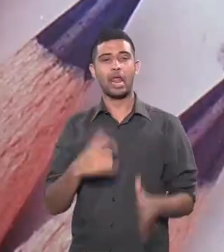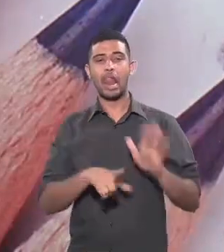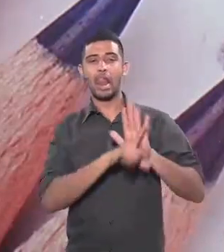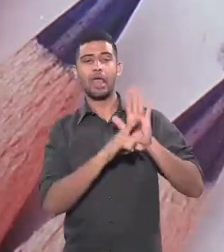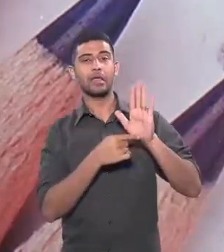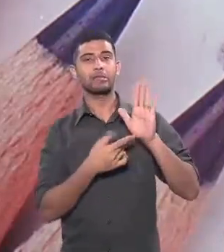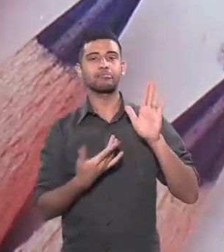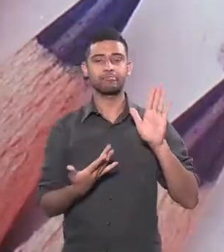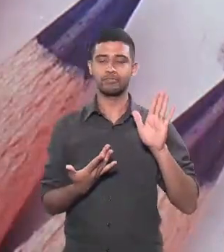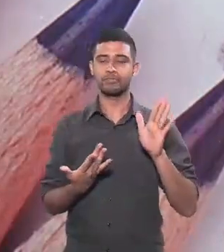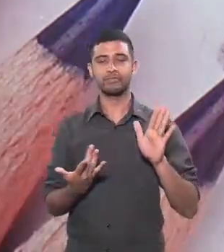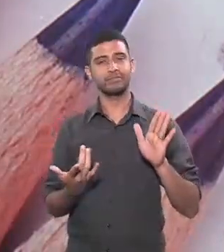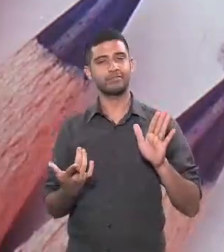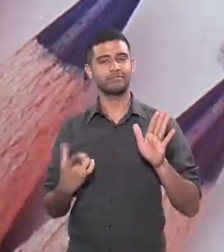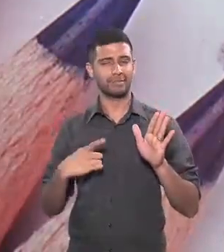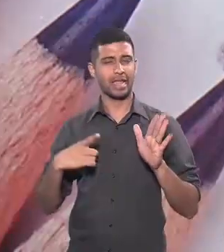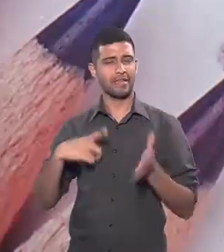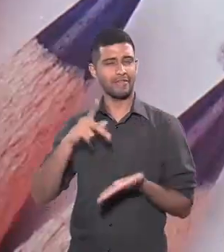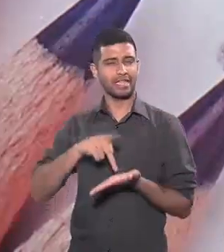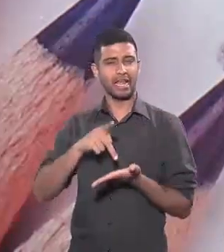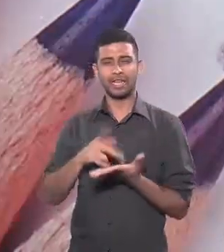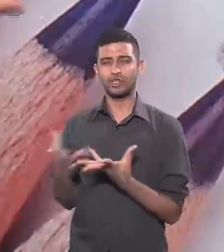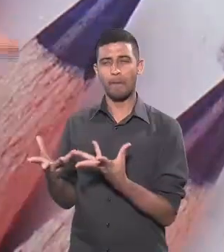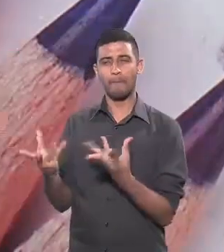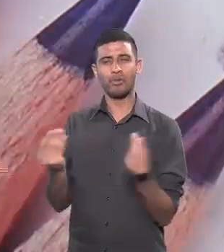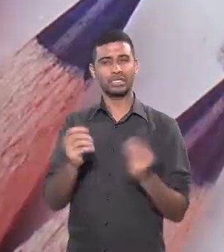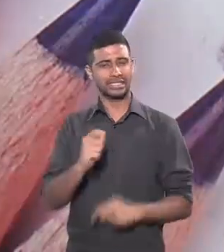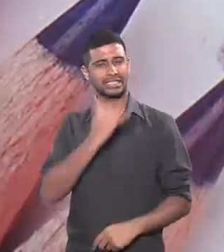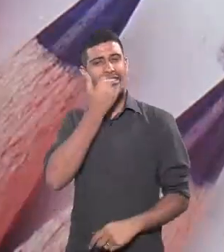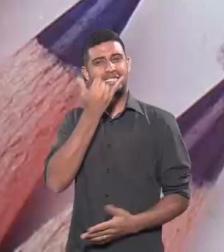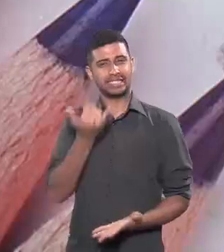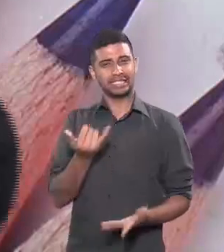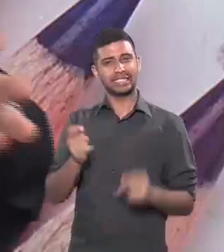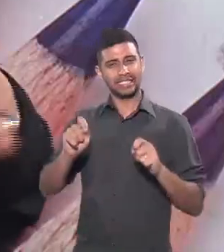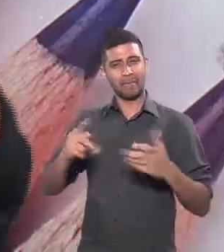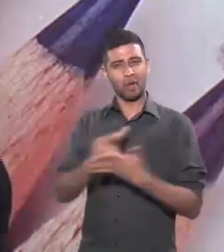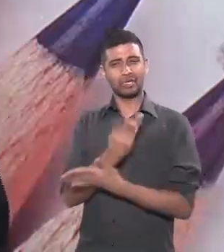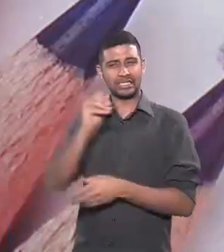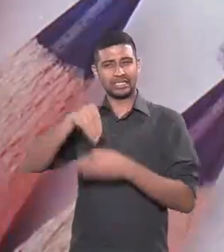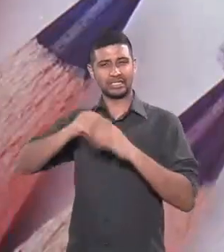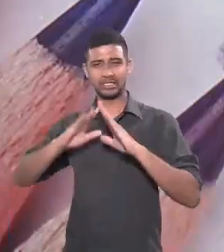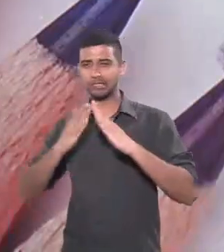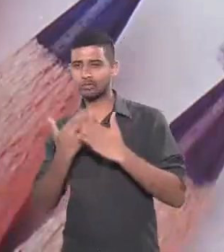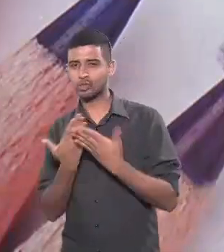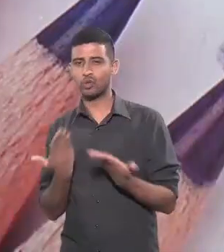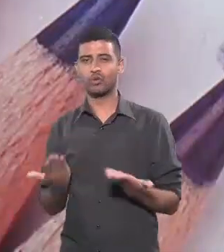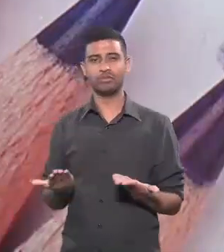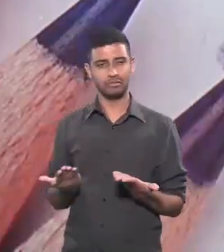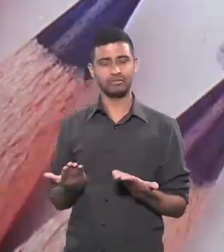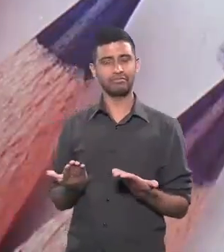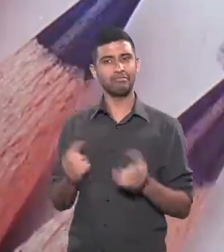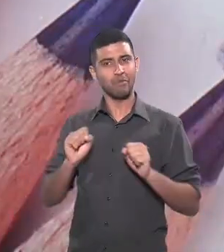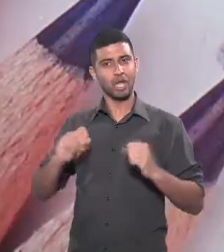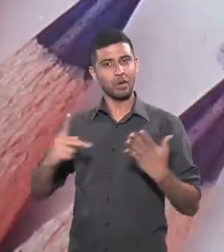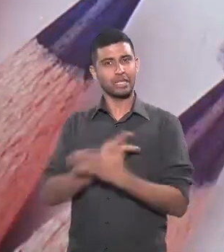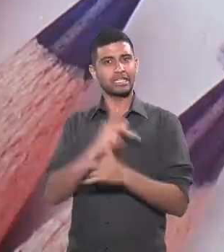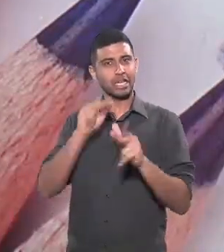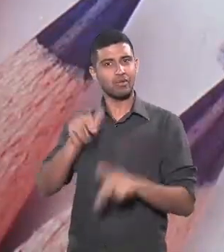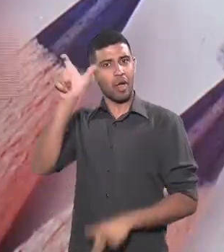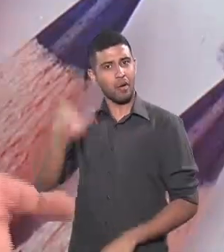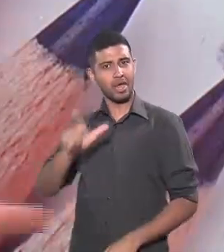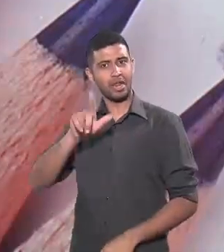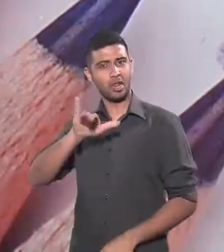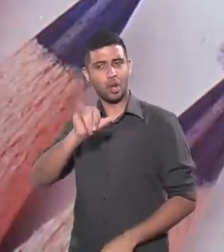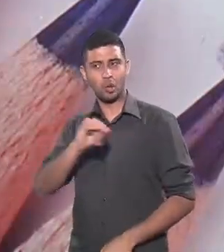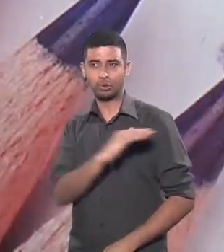lei? Você acha que existem realmente muitos acidentes que possam ocorrer ali no âmbito da escola, que podem ser fatais,